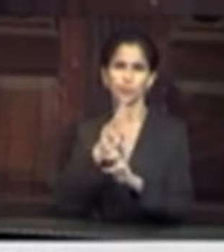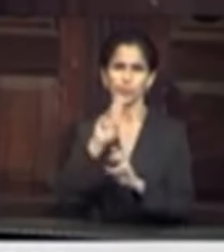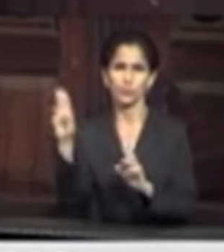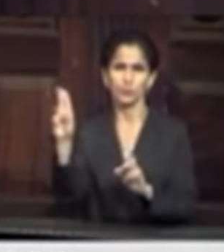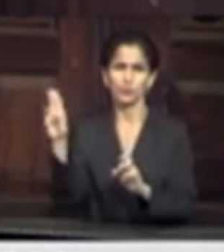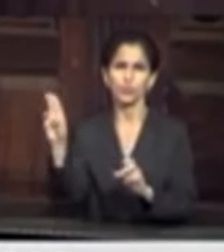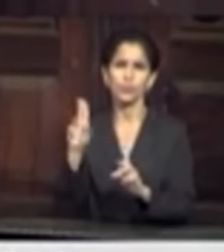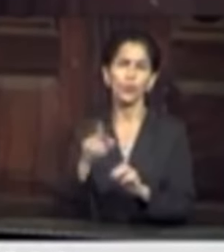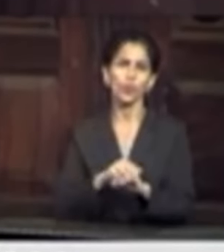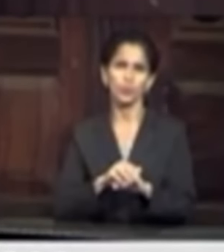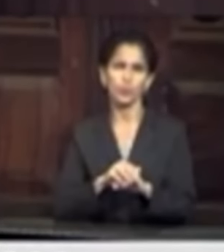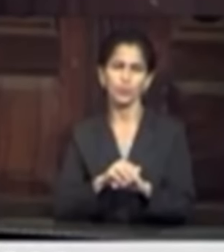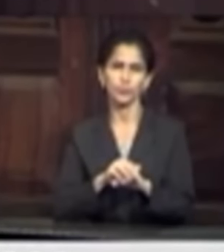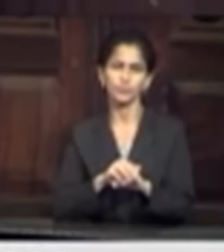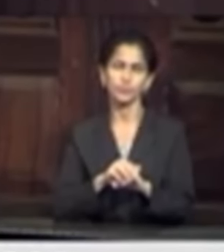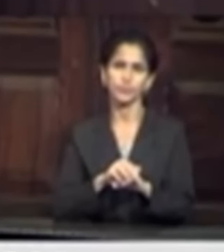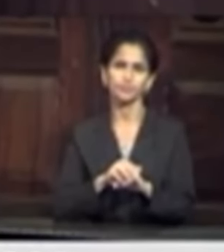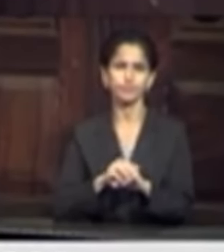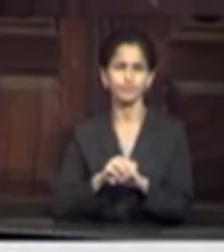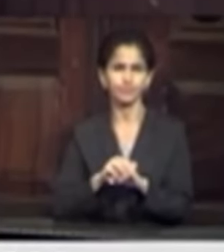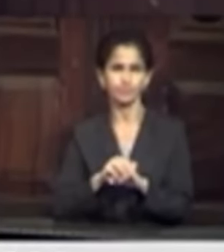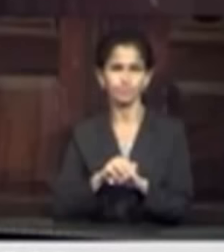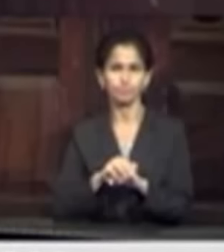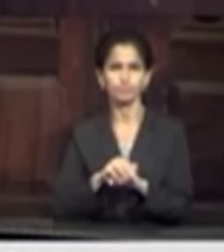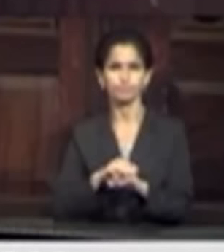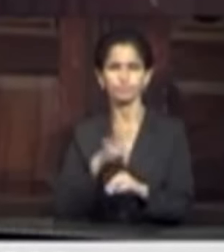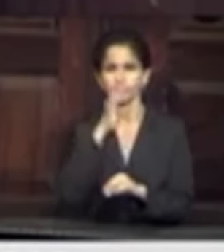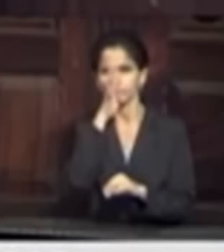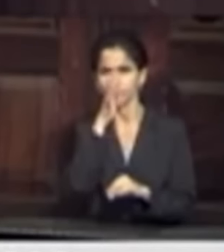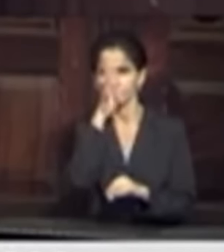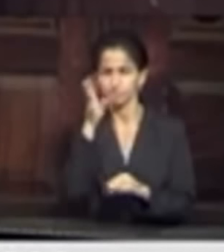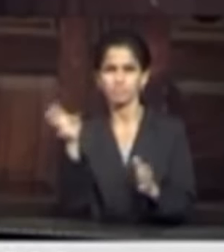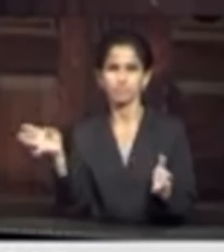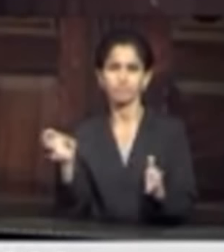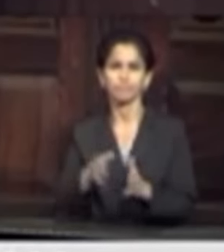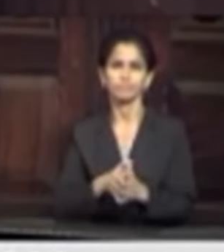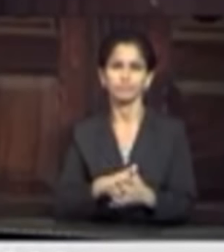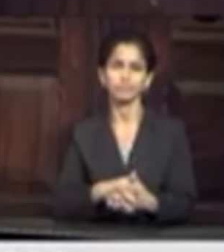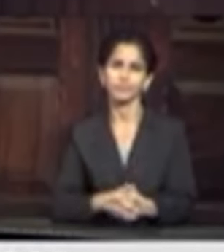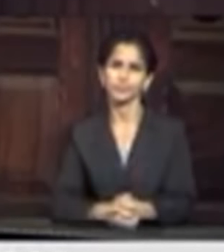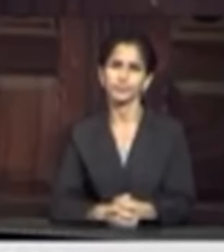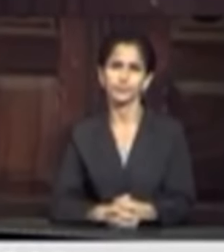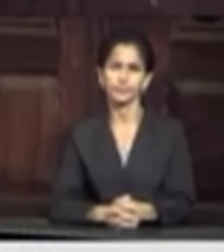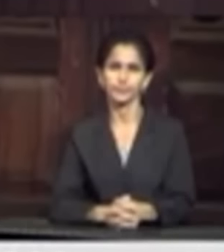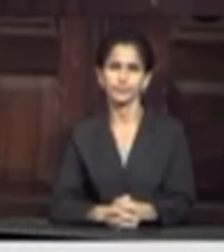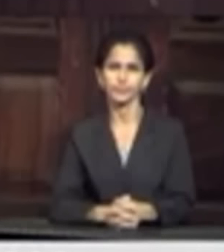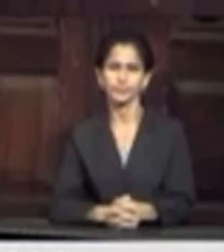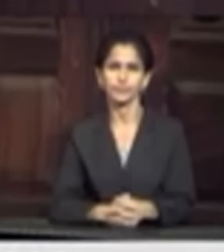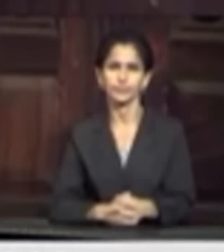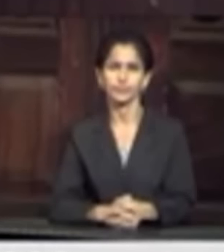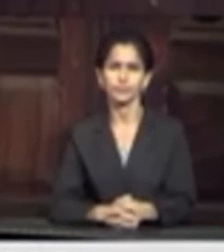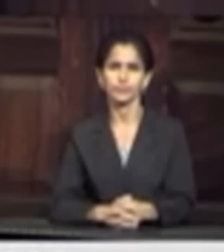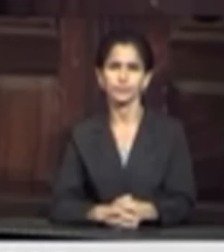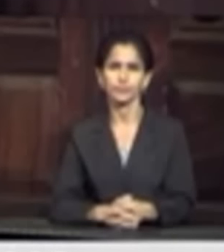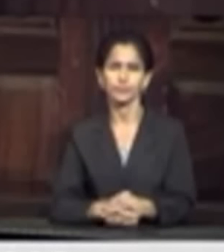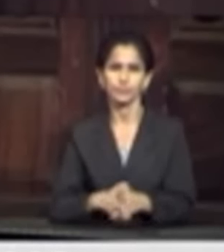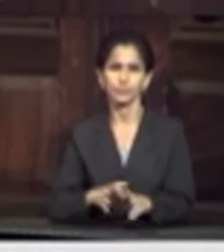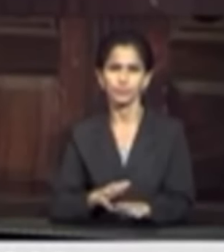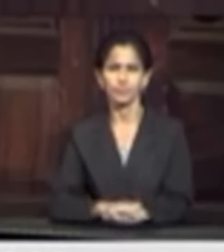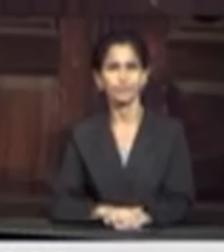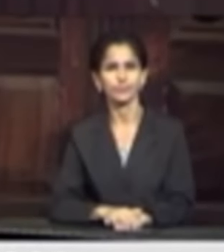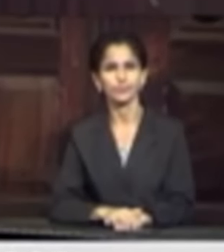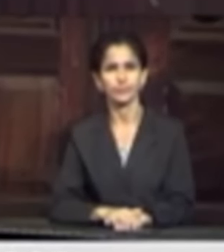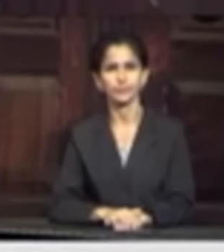Luiz Foda-se! E, para os ouvidos mais sensíveis, senhor presidente, a expressão está no